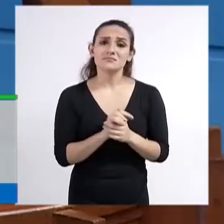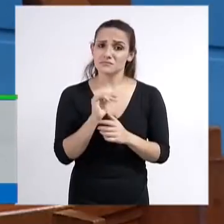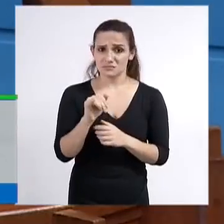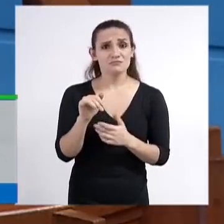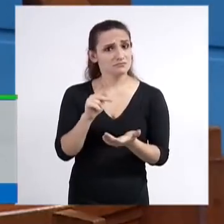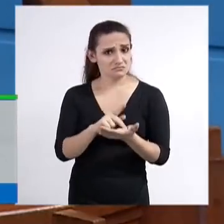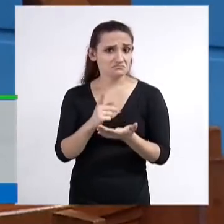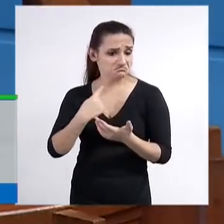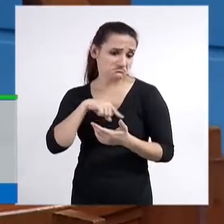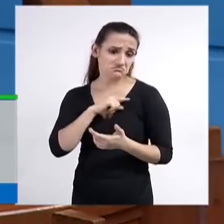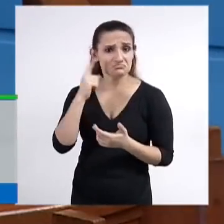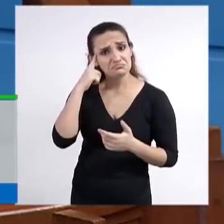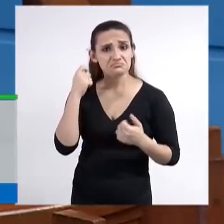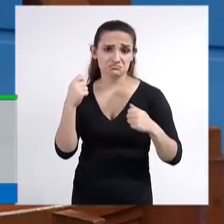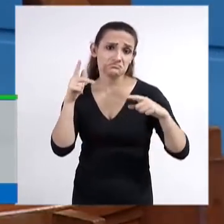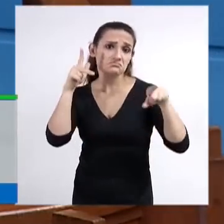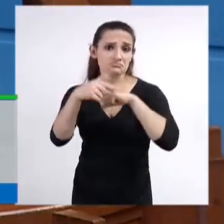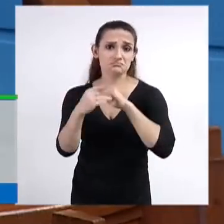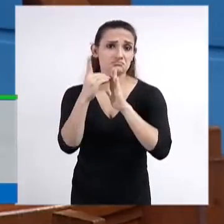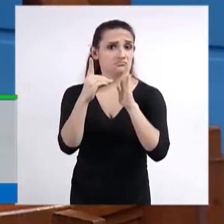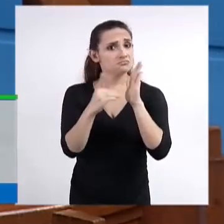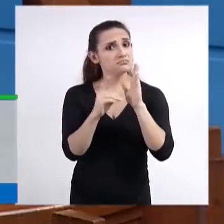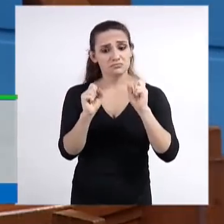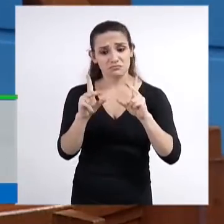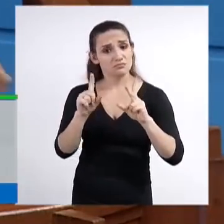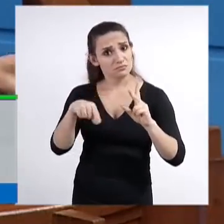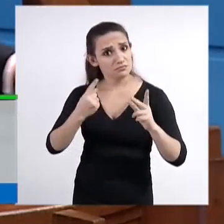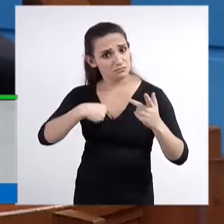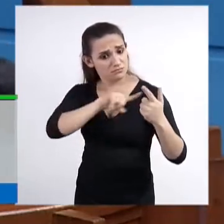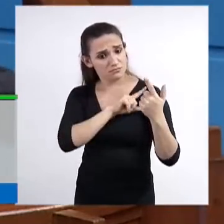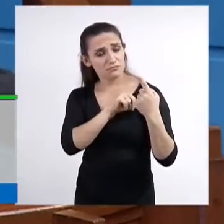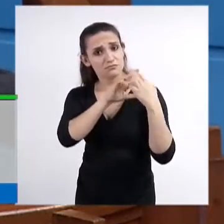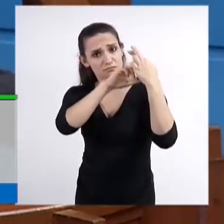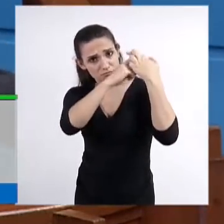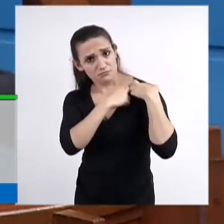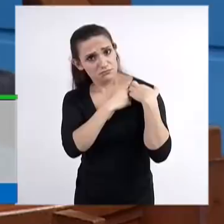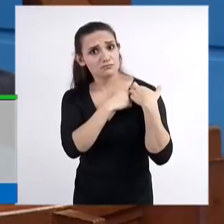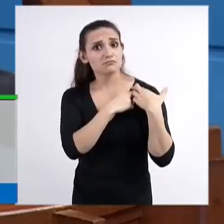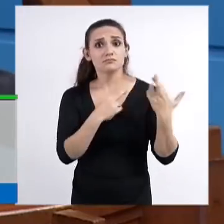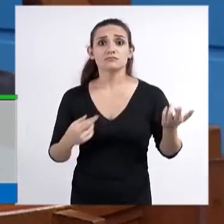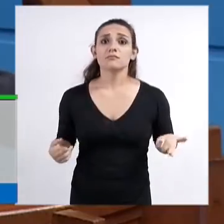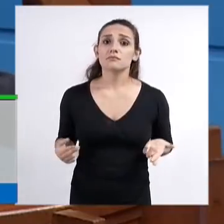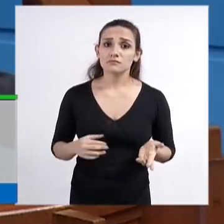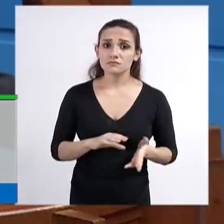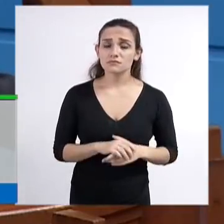esse decreto, nós devemos suspender esse decreto, é responsabilidade nossa fazer isso.